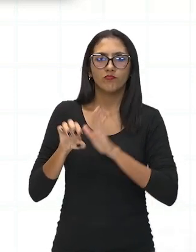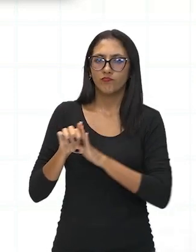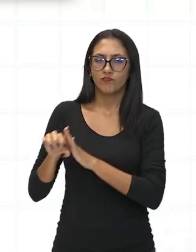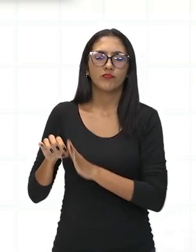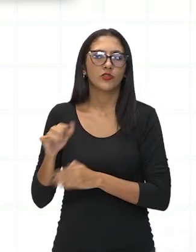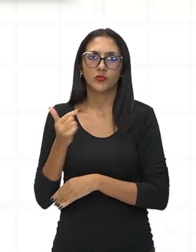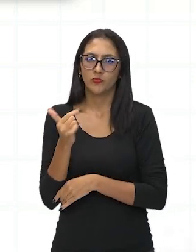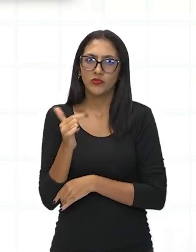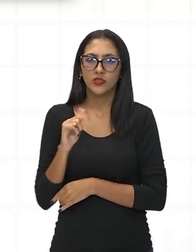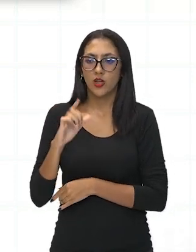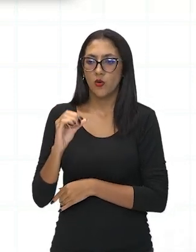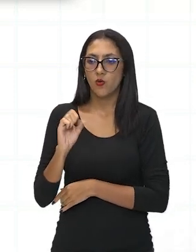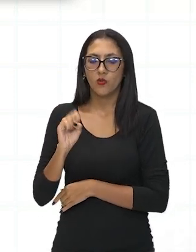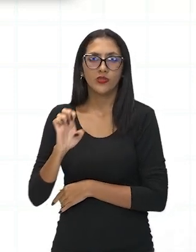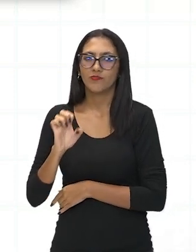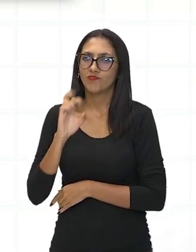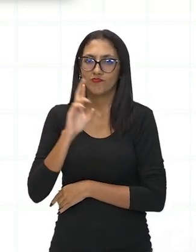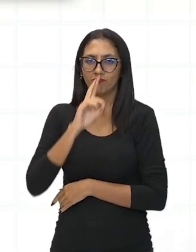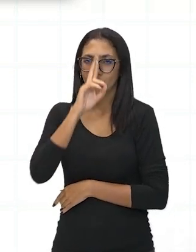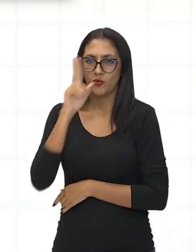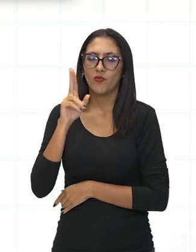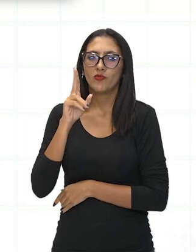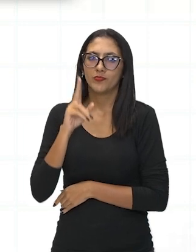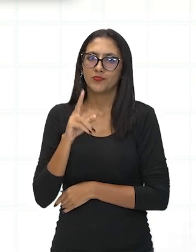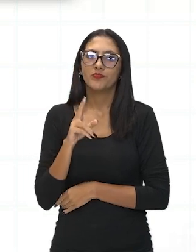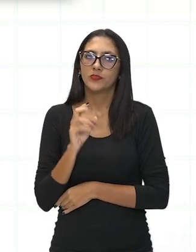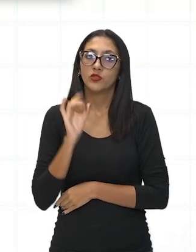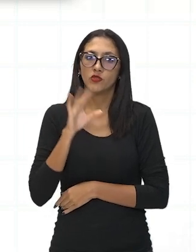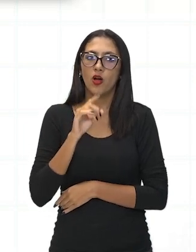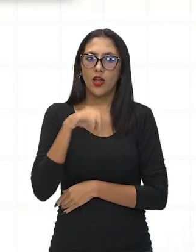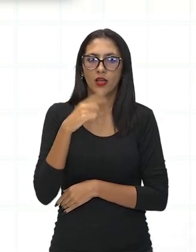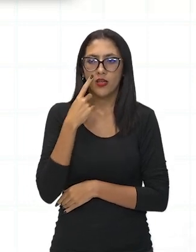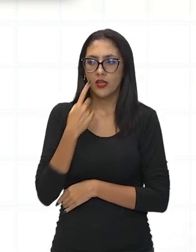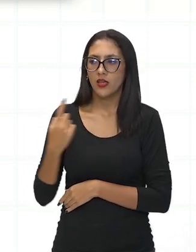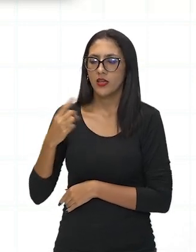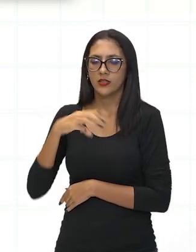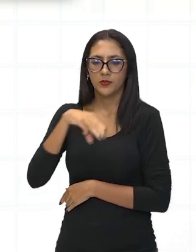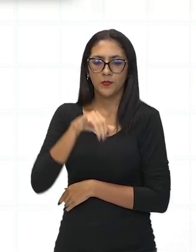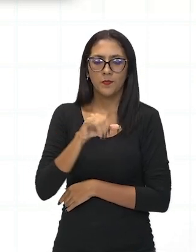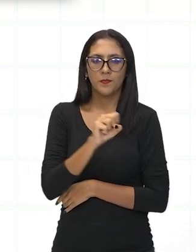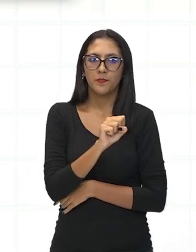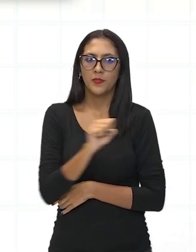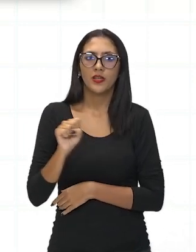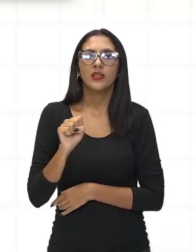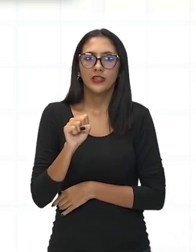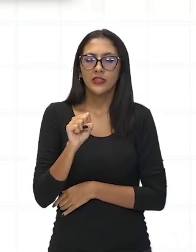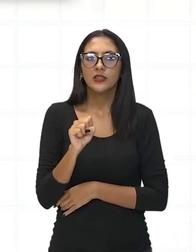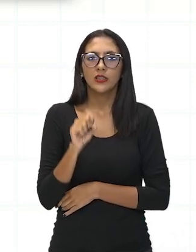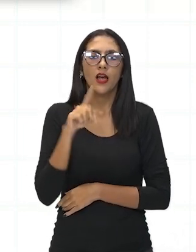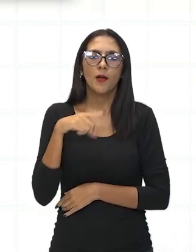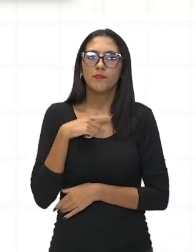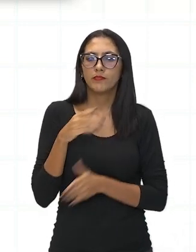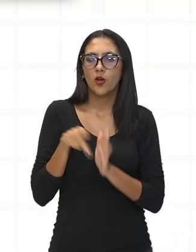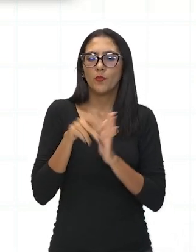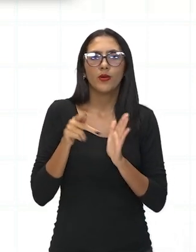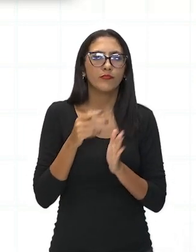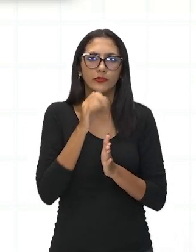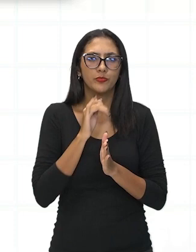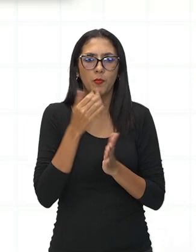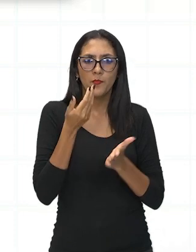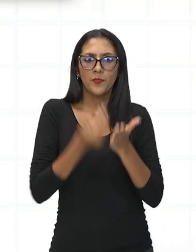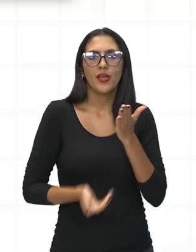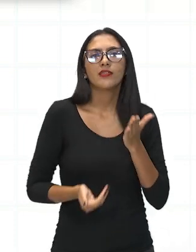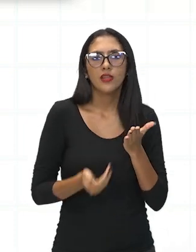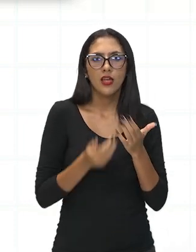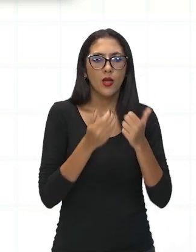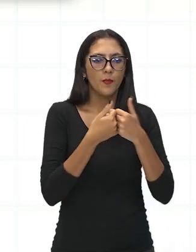tá bom? Você vai usar o verbo miss, to miss, que indica perder assim, um meio de transporte, nesse caso, porque ele significa outras